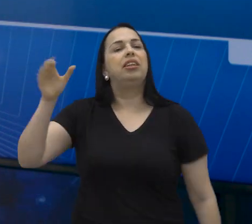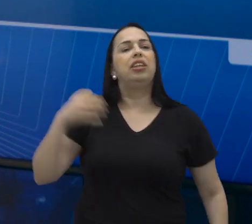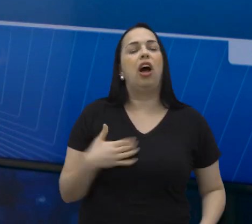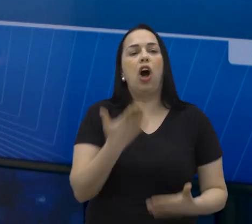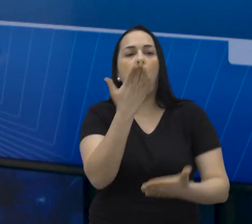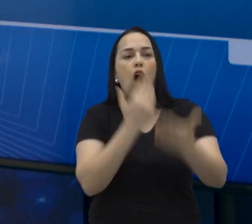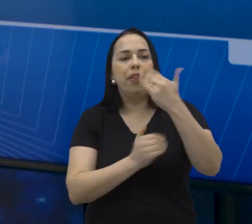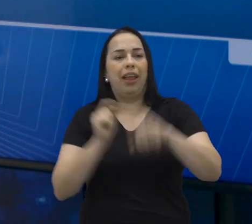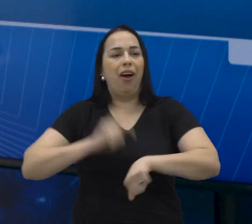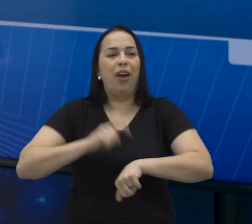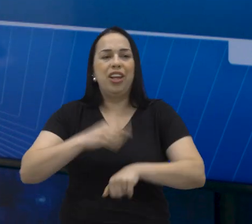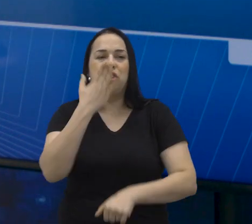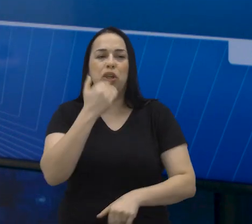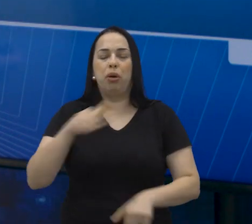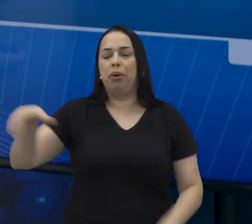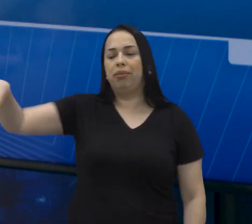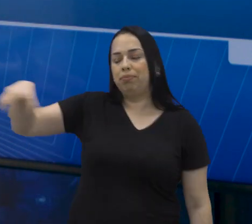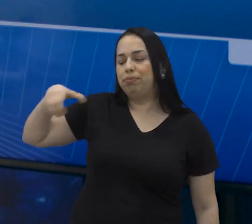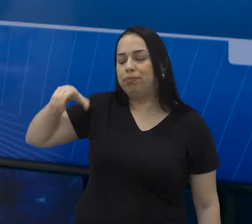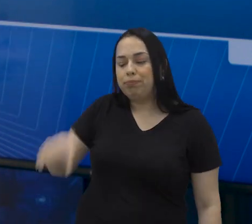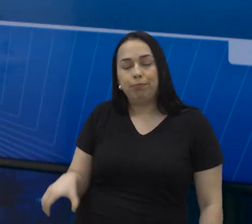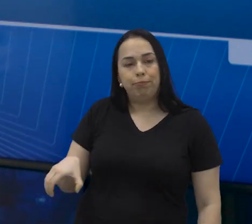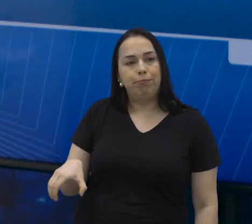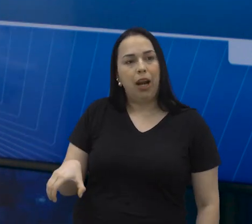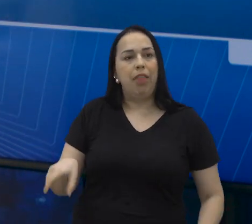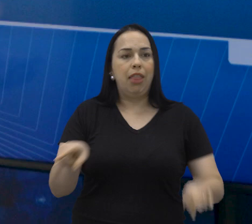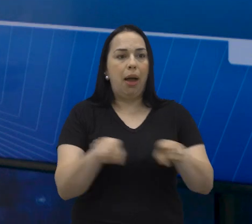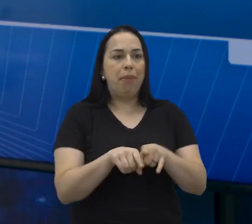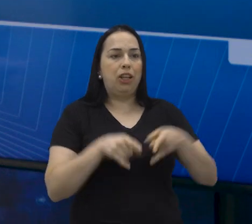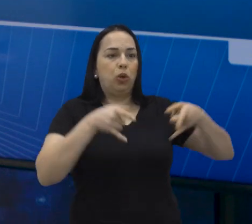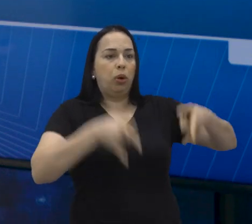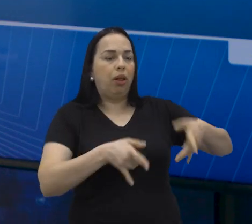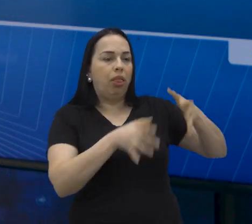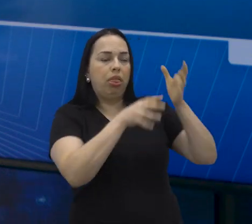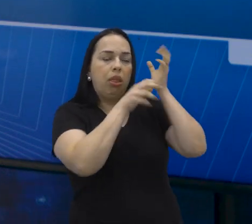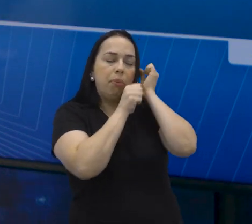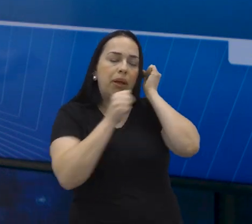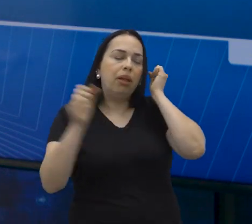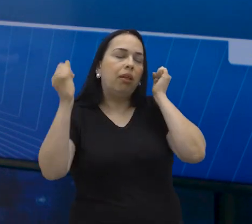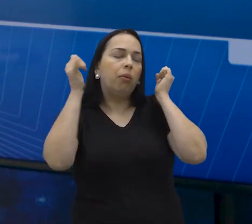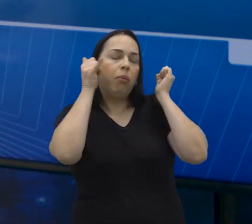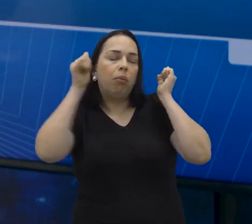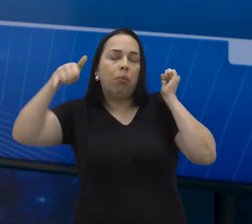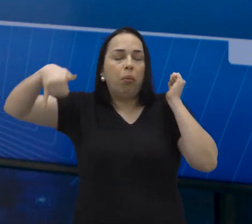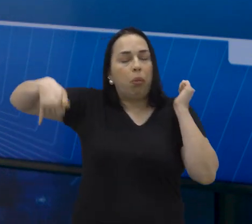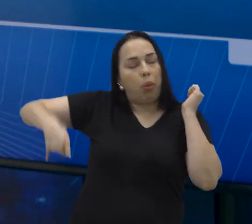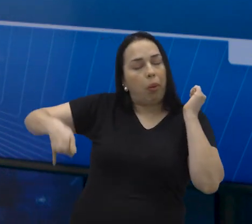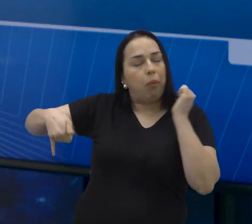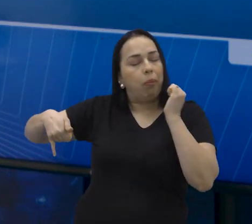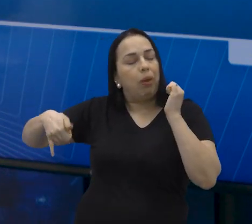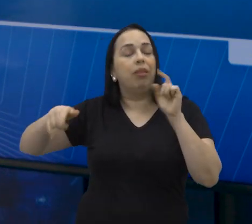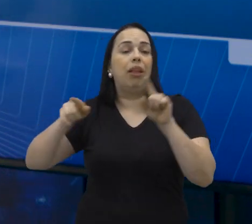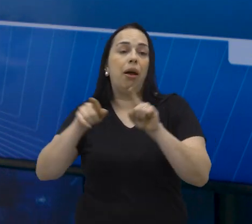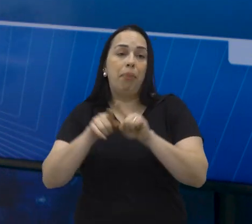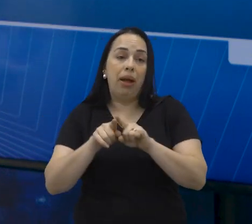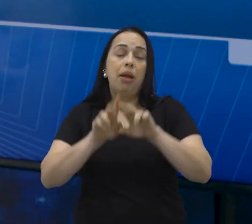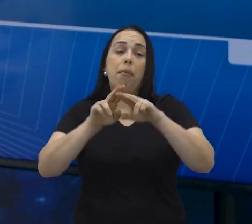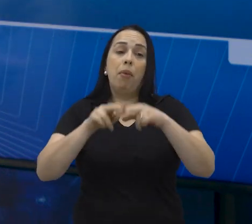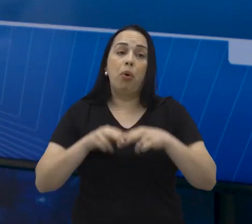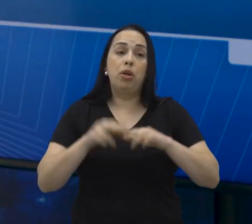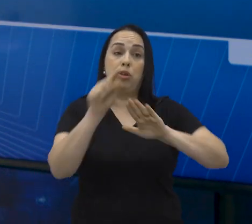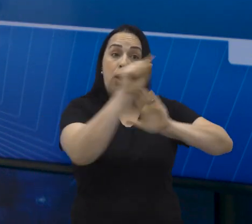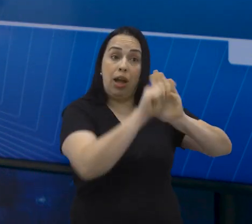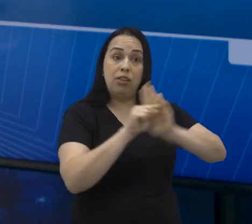gente leva para a cama, né? Então, alguns estudos vão mostrar que os distúrbios de sono estão muito associados nas últimas